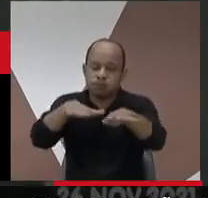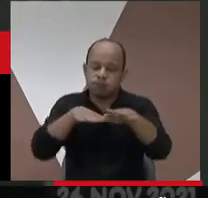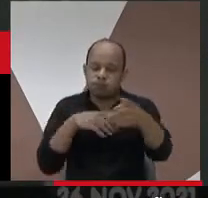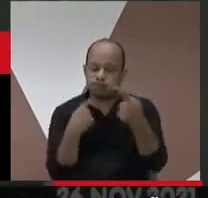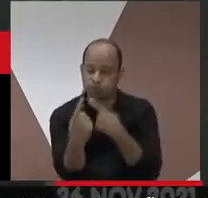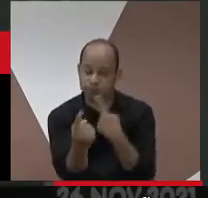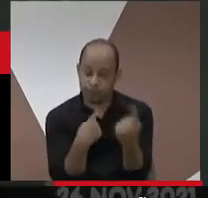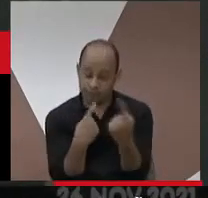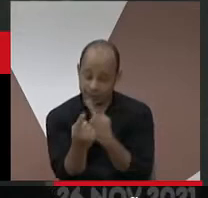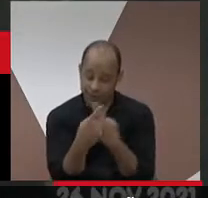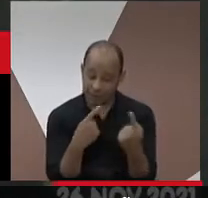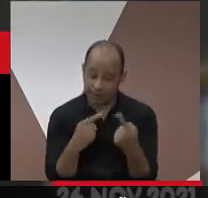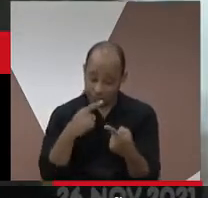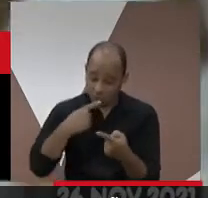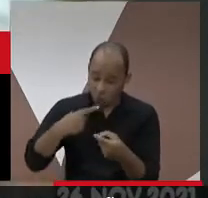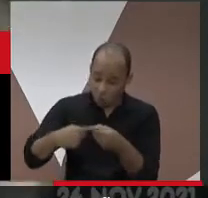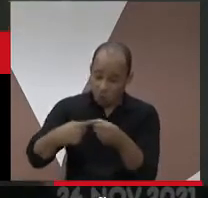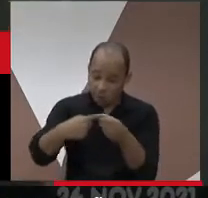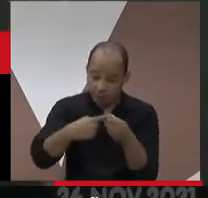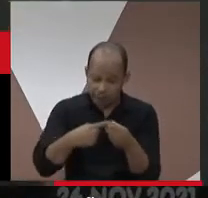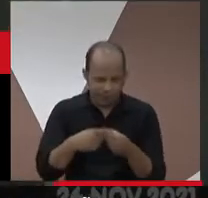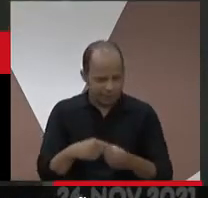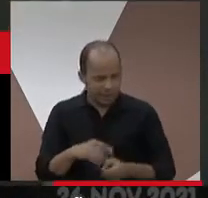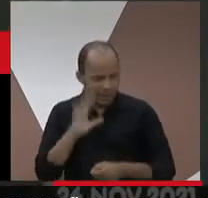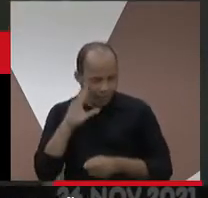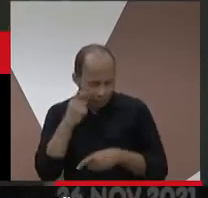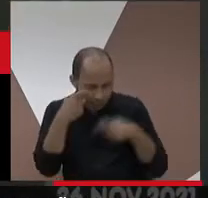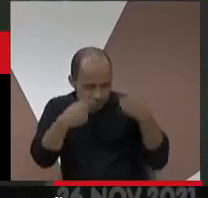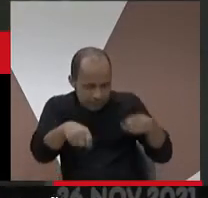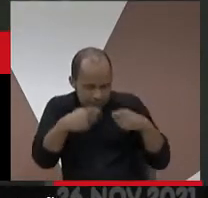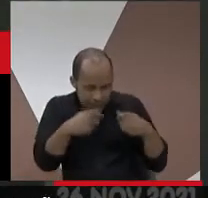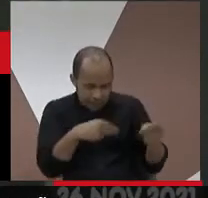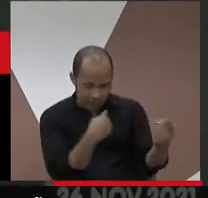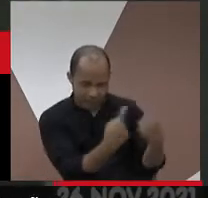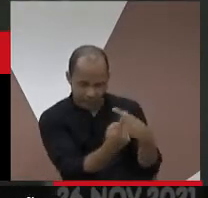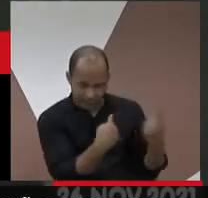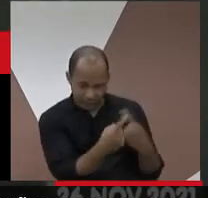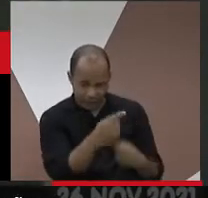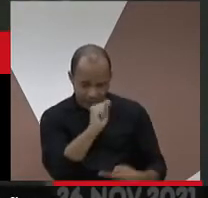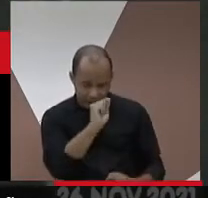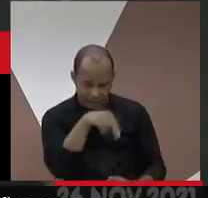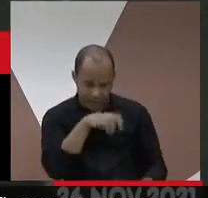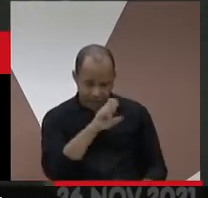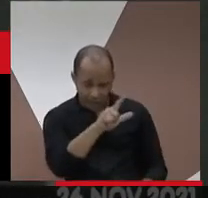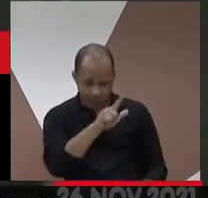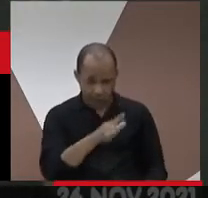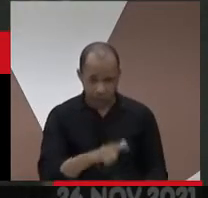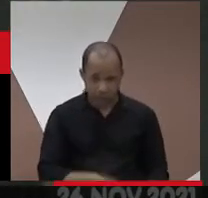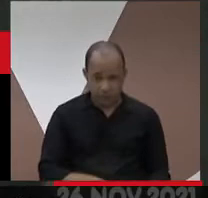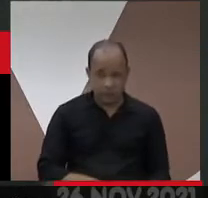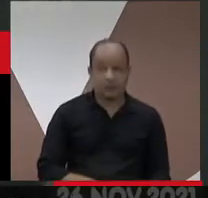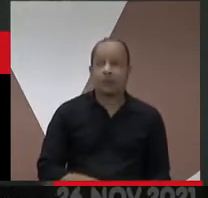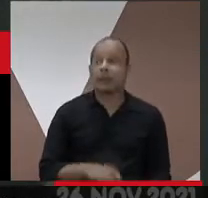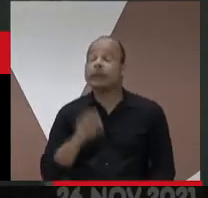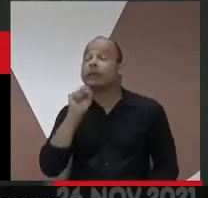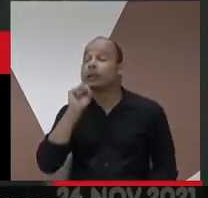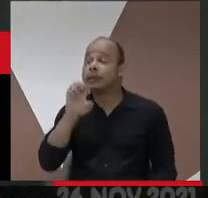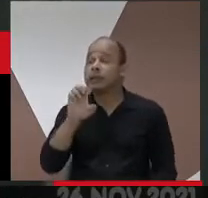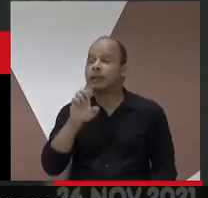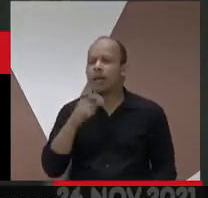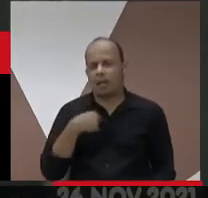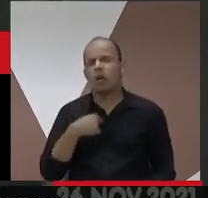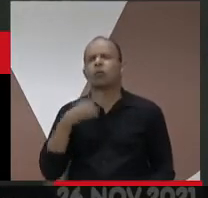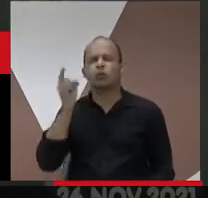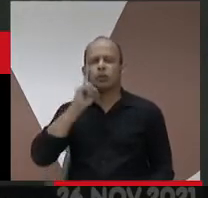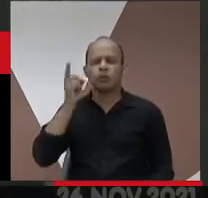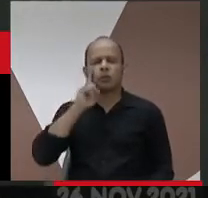necessário mesmo fazer esse rodoanel? Eu acho que, se fizer a revitalização do anel rodoviário, eu passo por ele todo